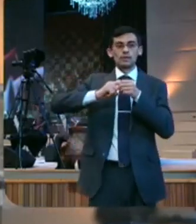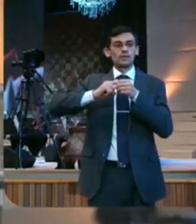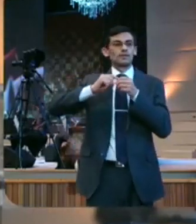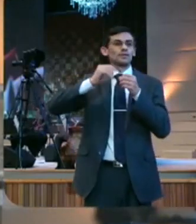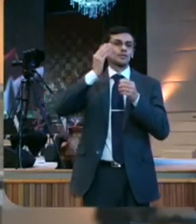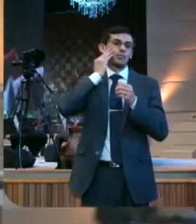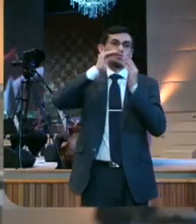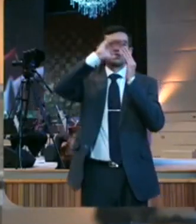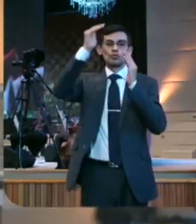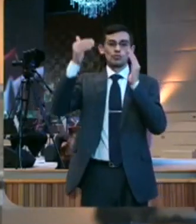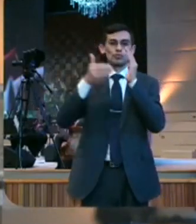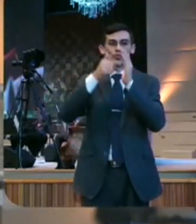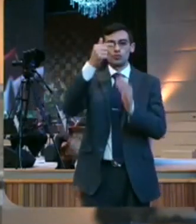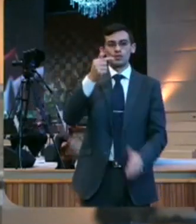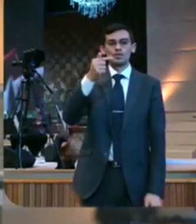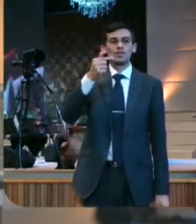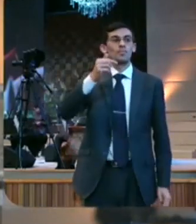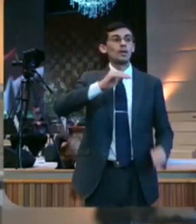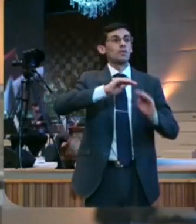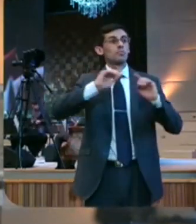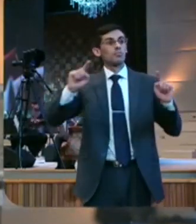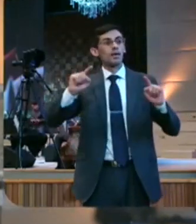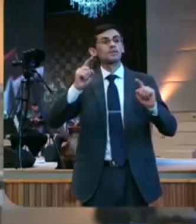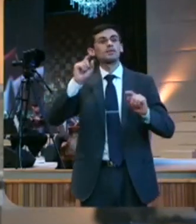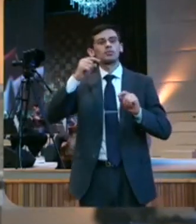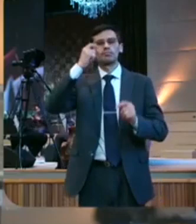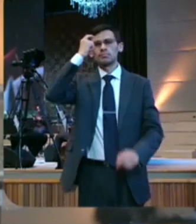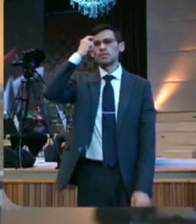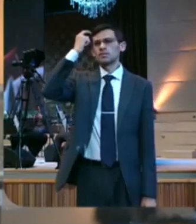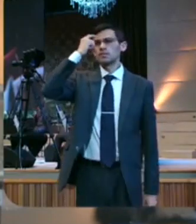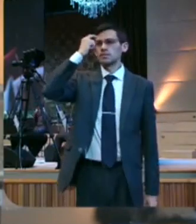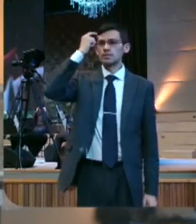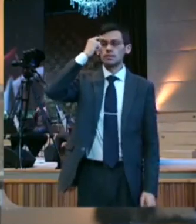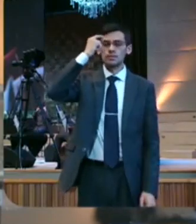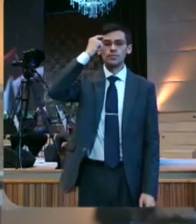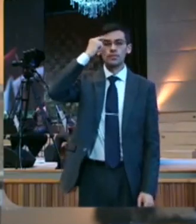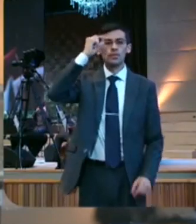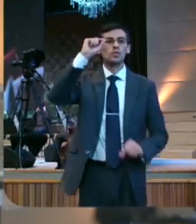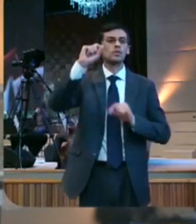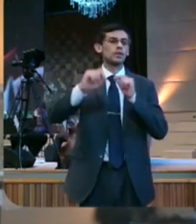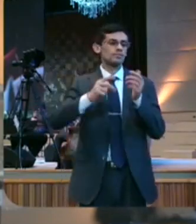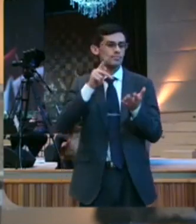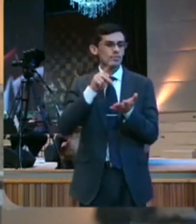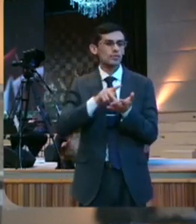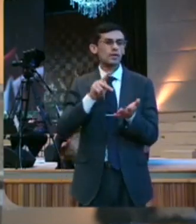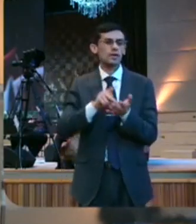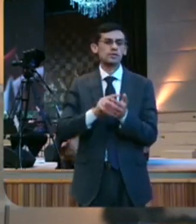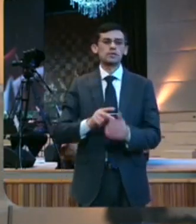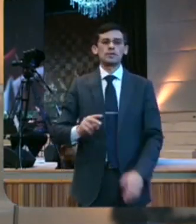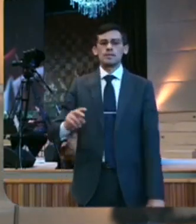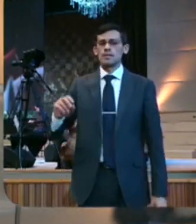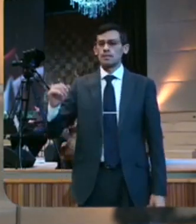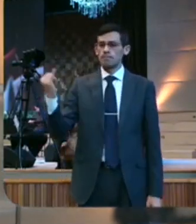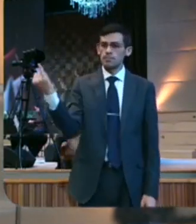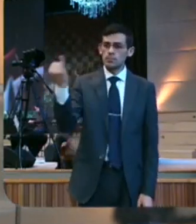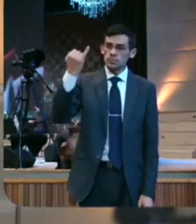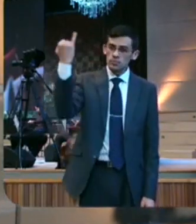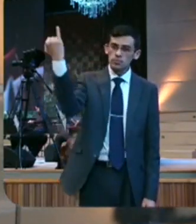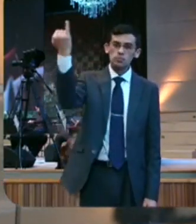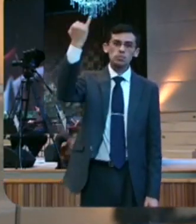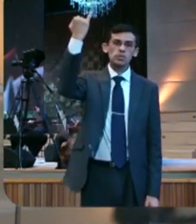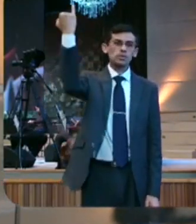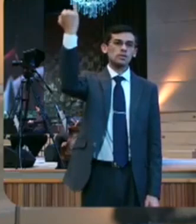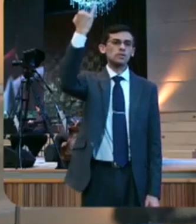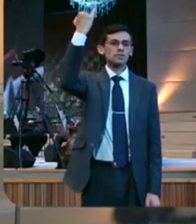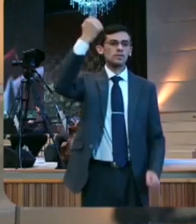tá? Mas, queridos, eu fico pensando quão valorosos, quão valiosos são